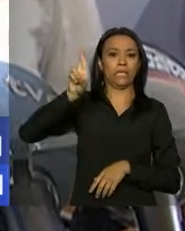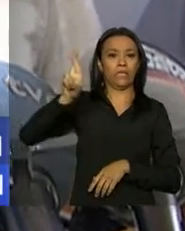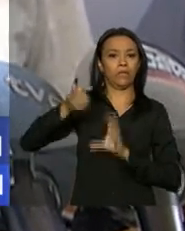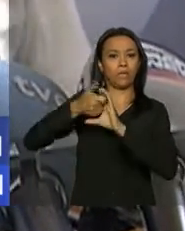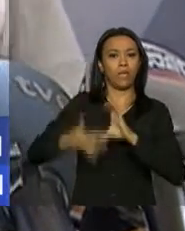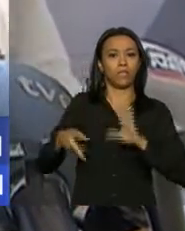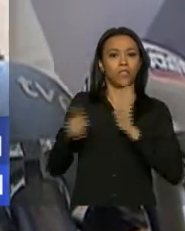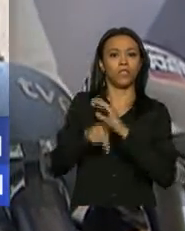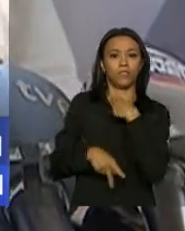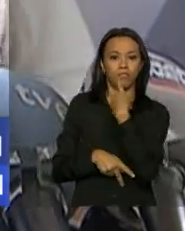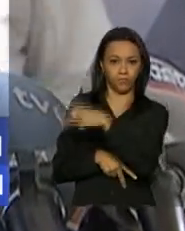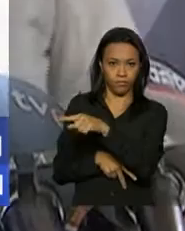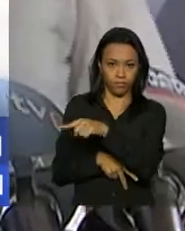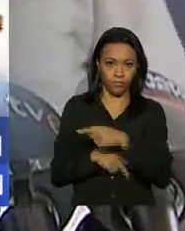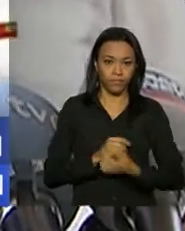Lula.